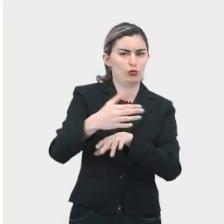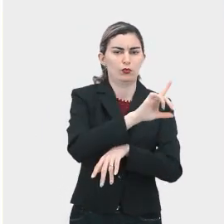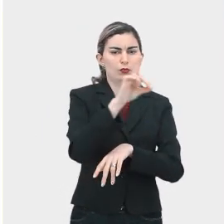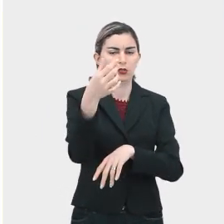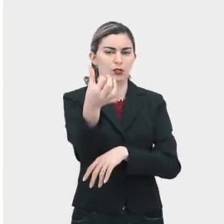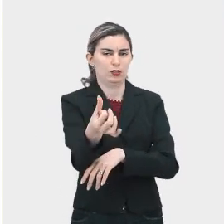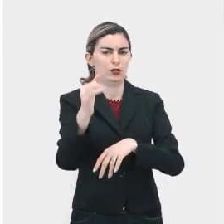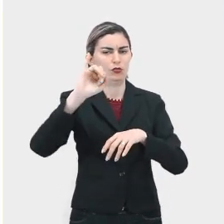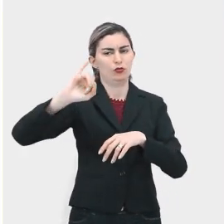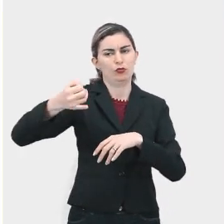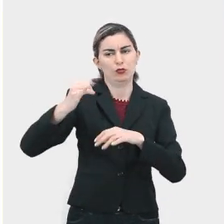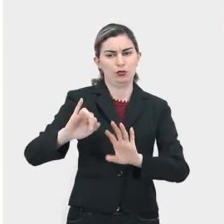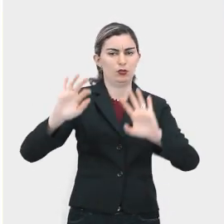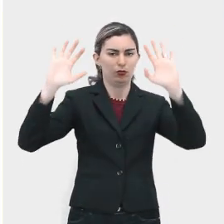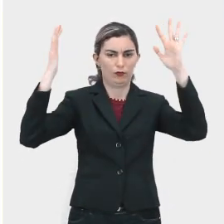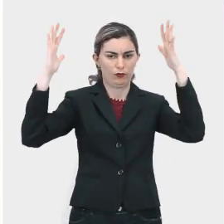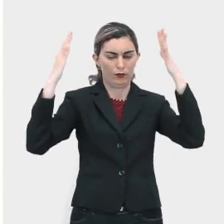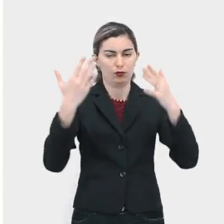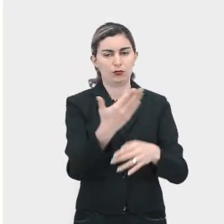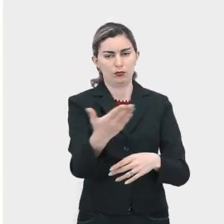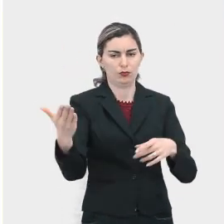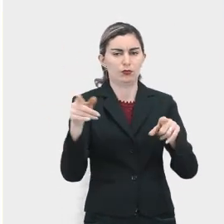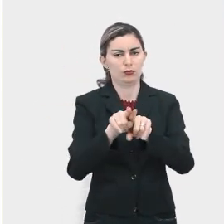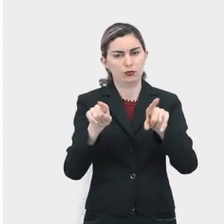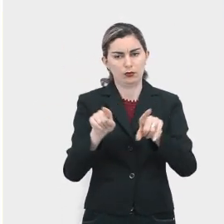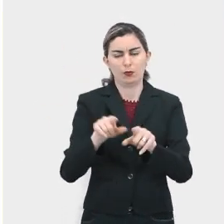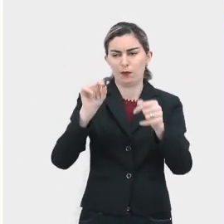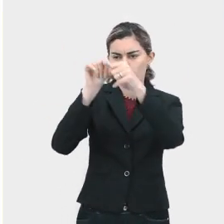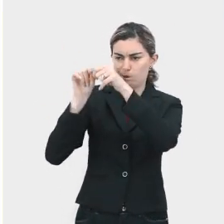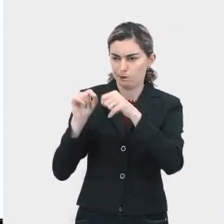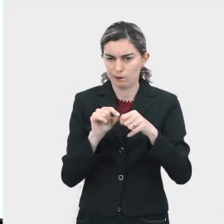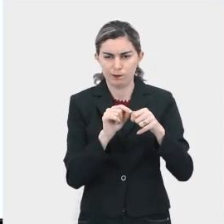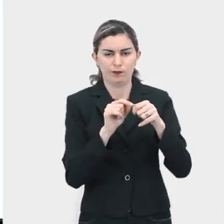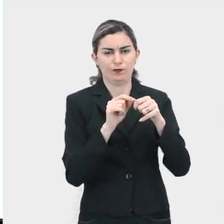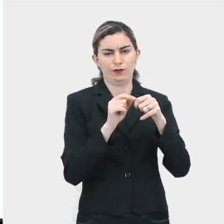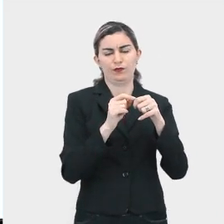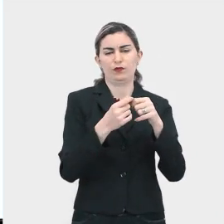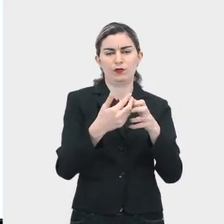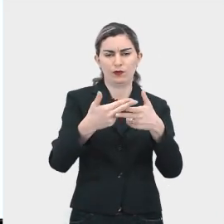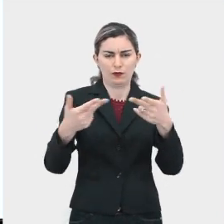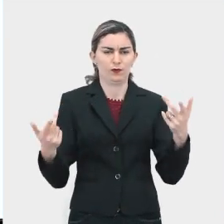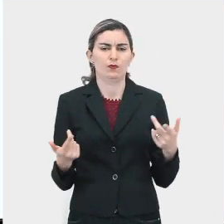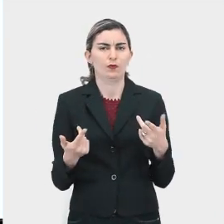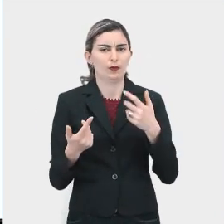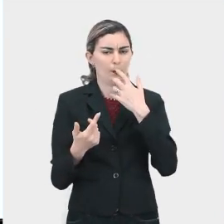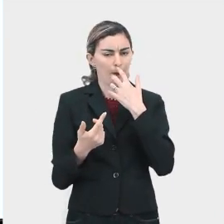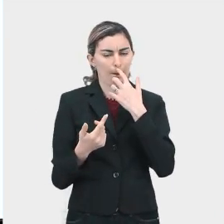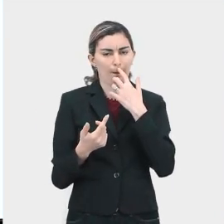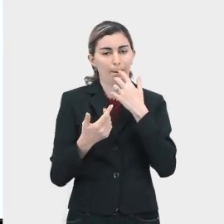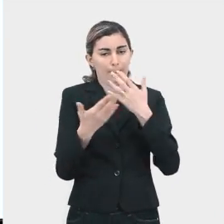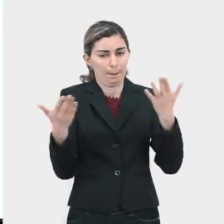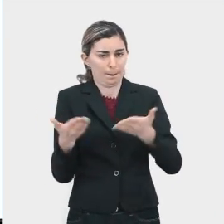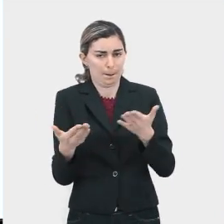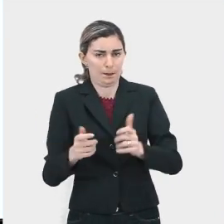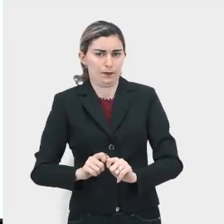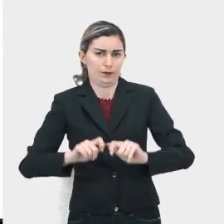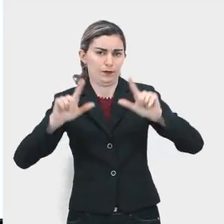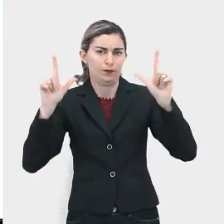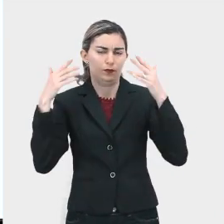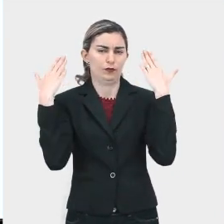de reis, e também pela fabricação de bons queijos. Agora na tela aparecem para vocês